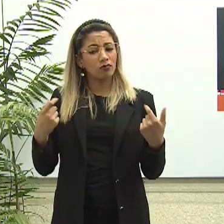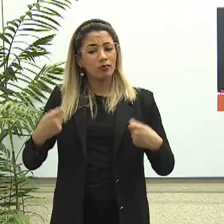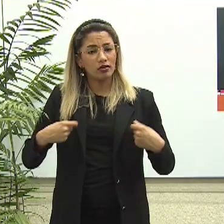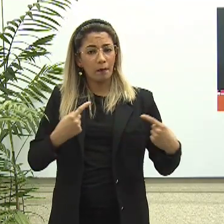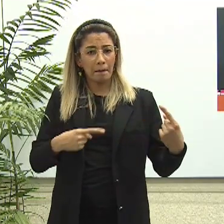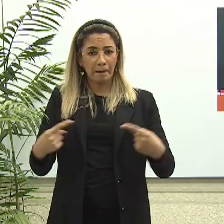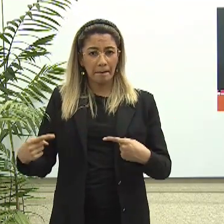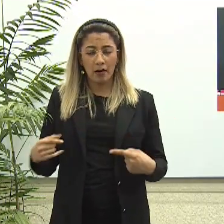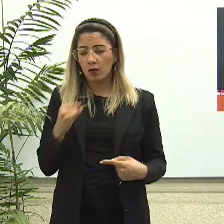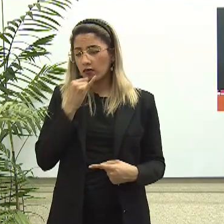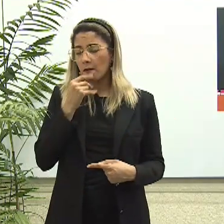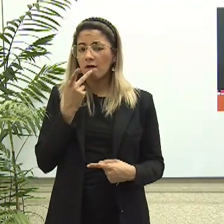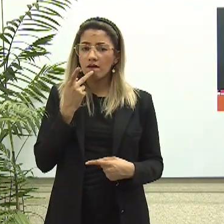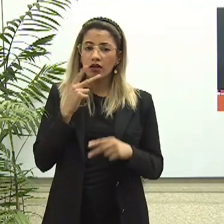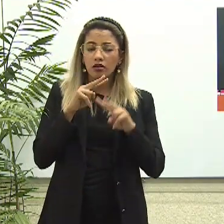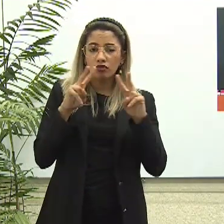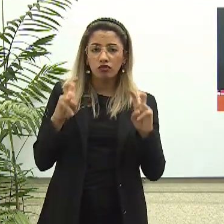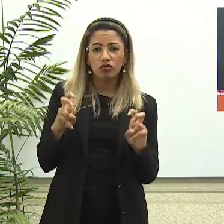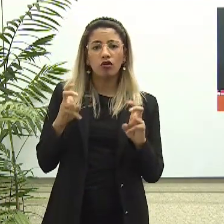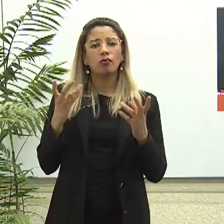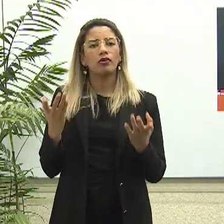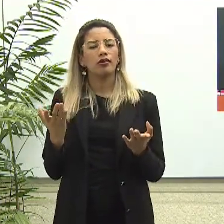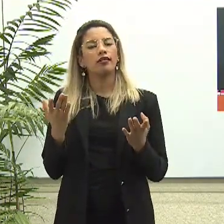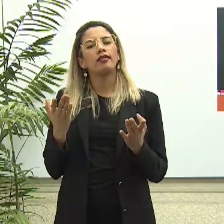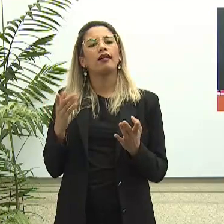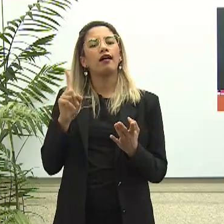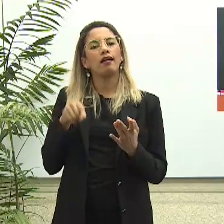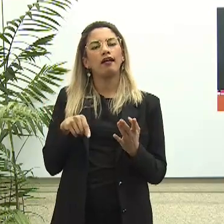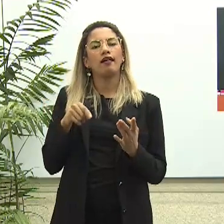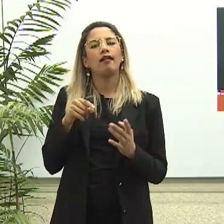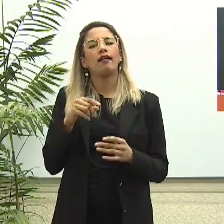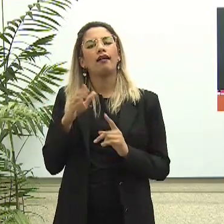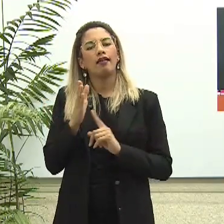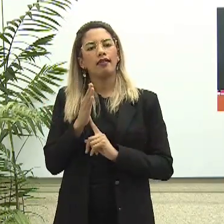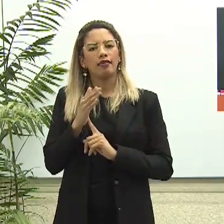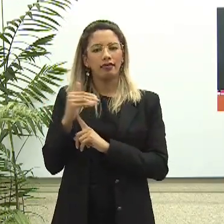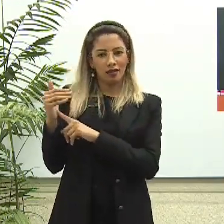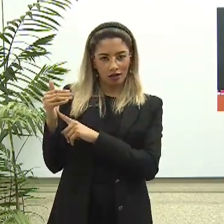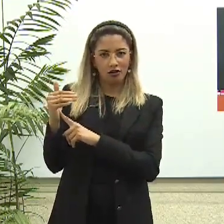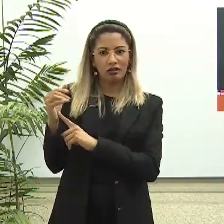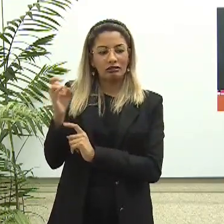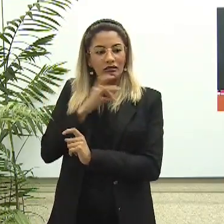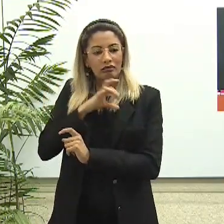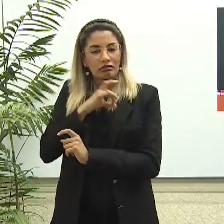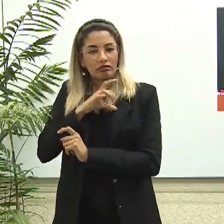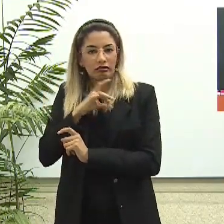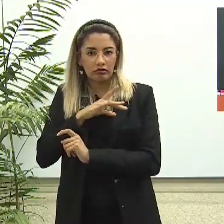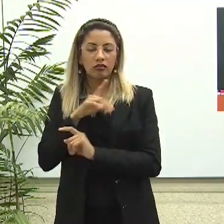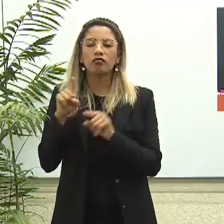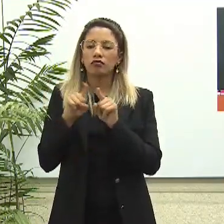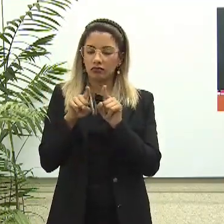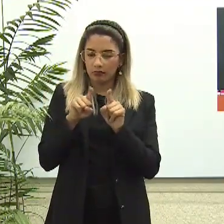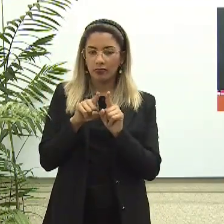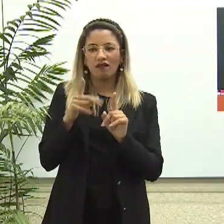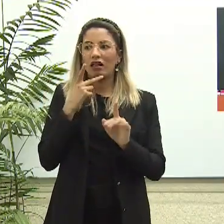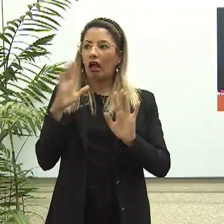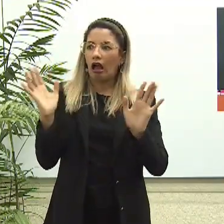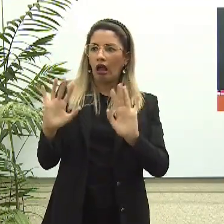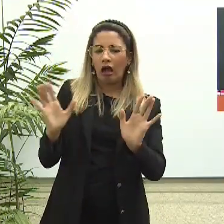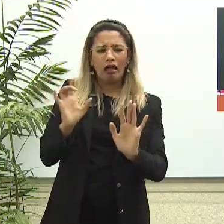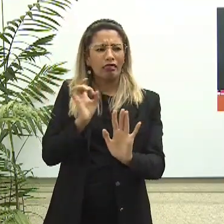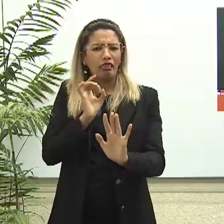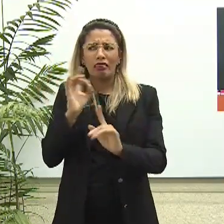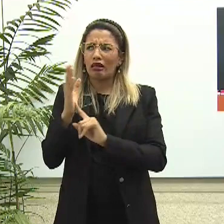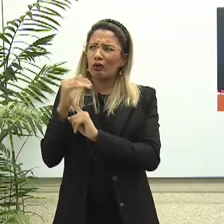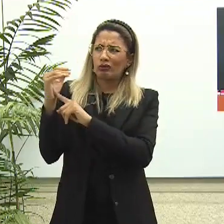tem a gente fala de uma tecnofilia que o mito prometeo tem uma tecnofobia né tipo ah então vou sair das redes a tecnologia é ruim nenhum dos